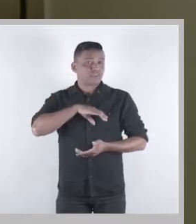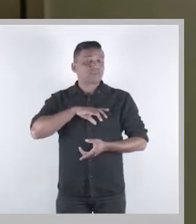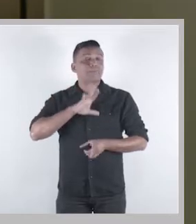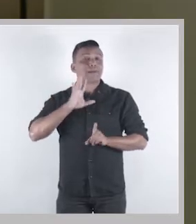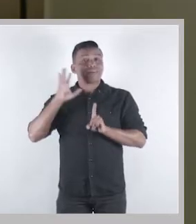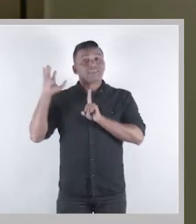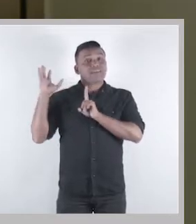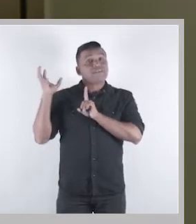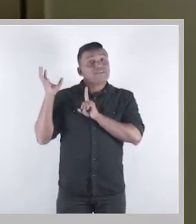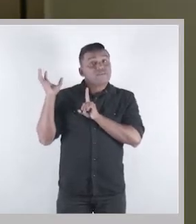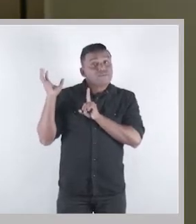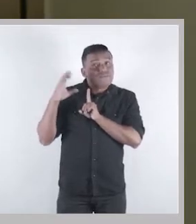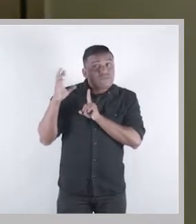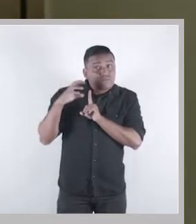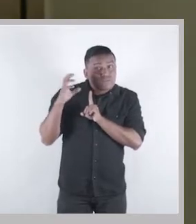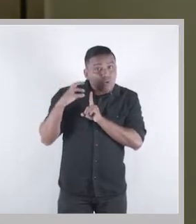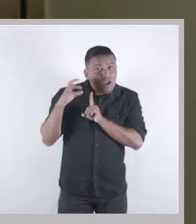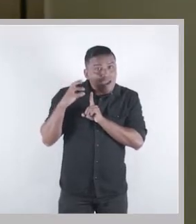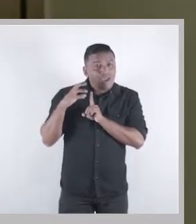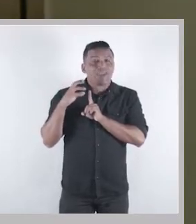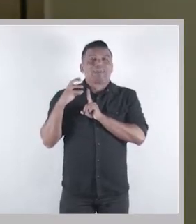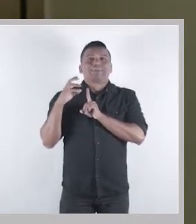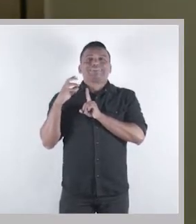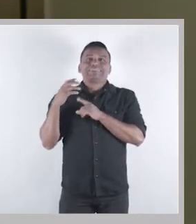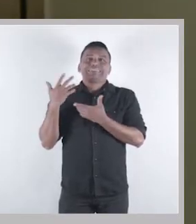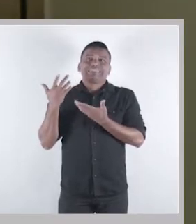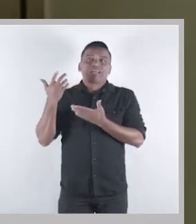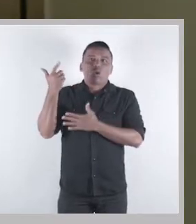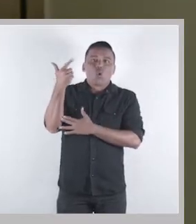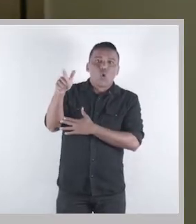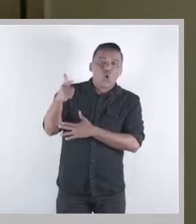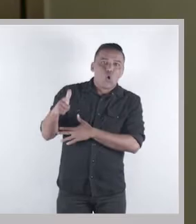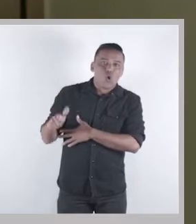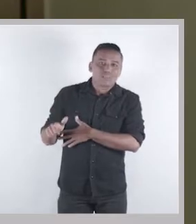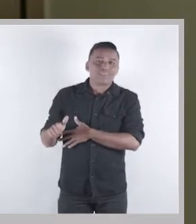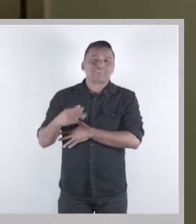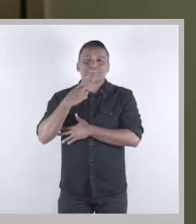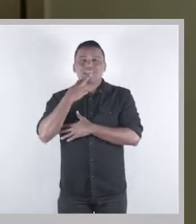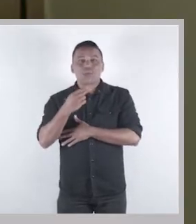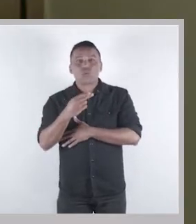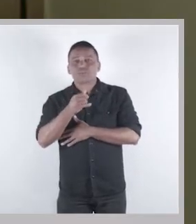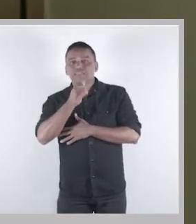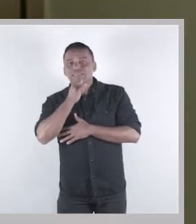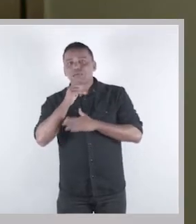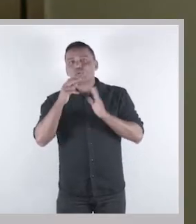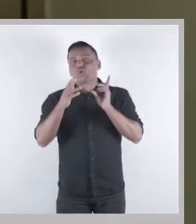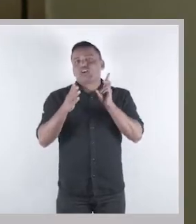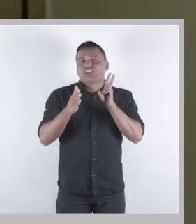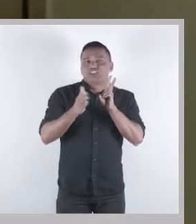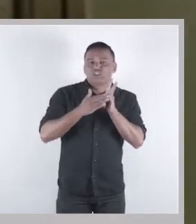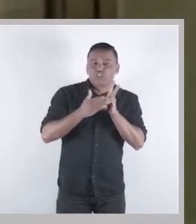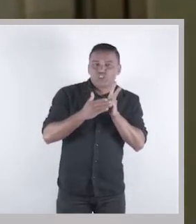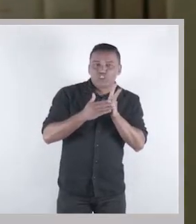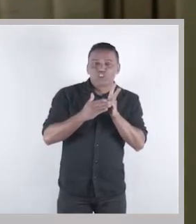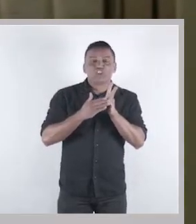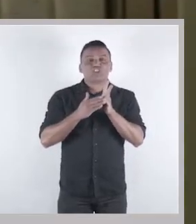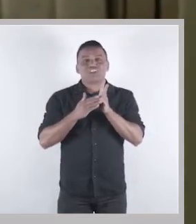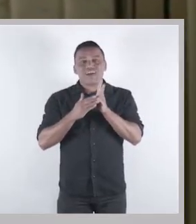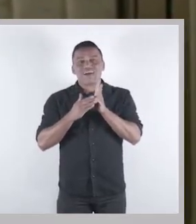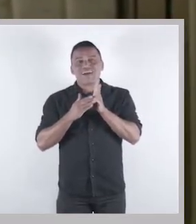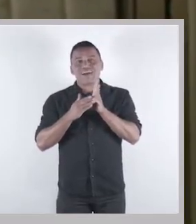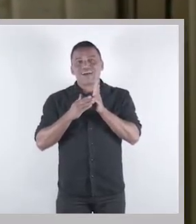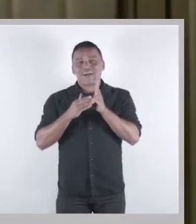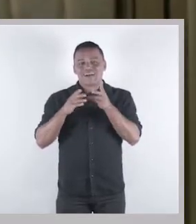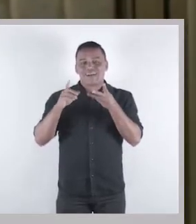línguas indígenas línguas africanas no português falado no Brasil né E isso